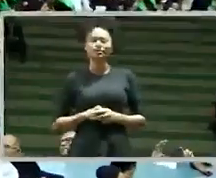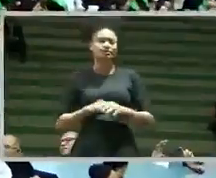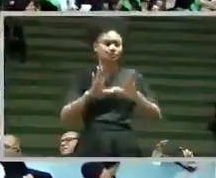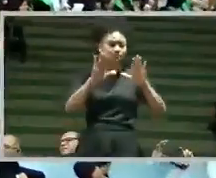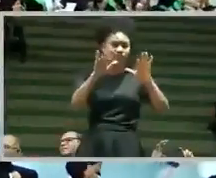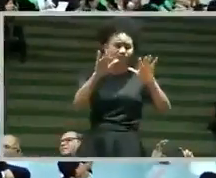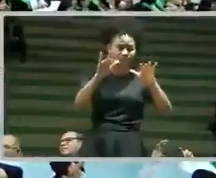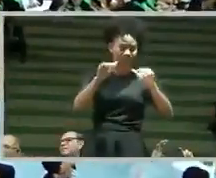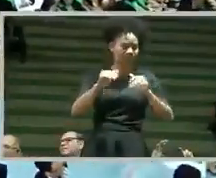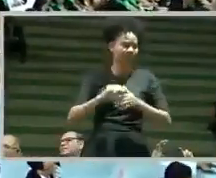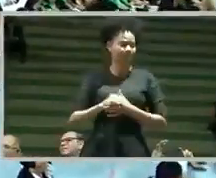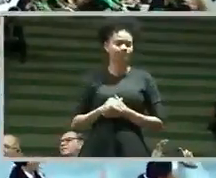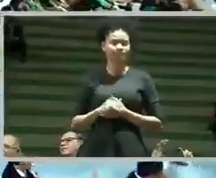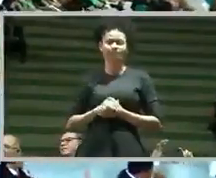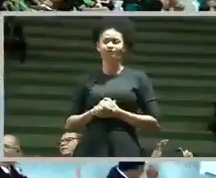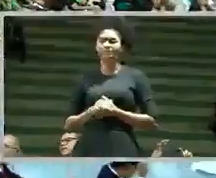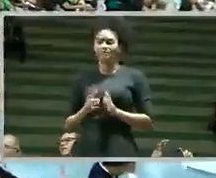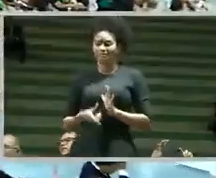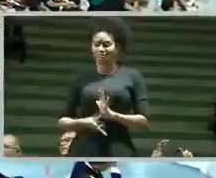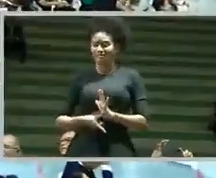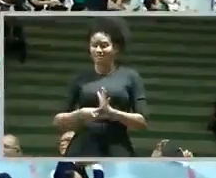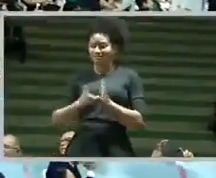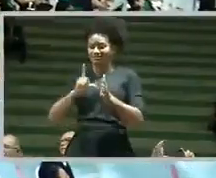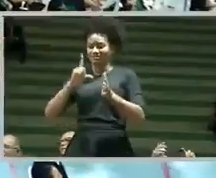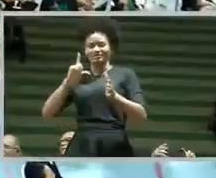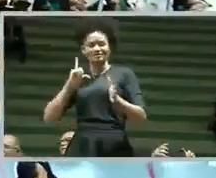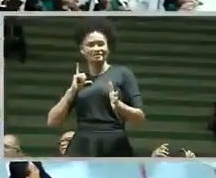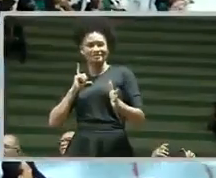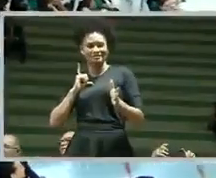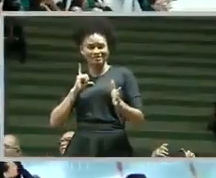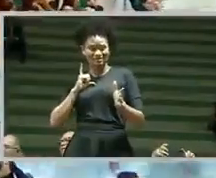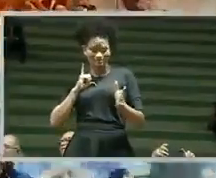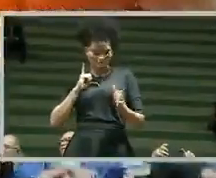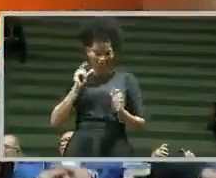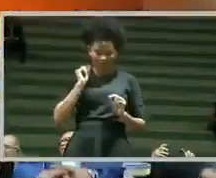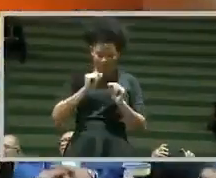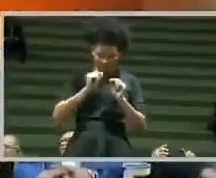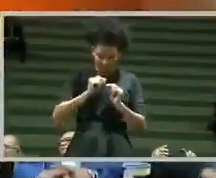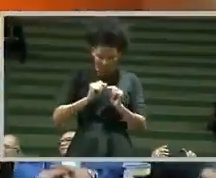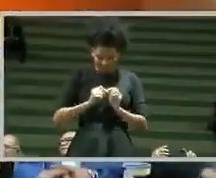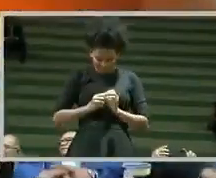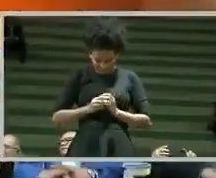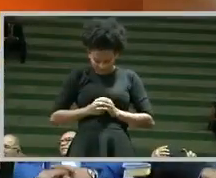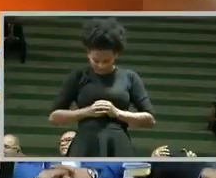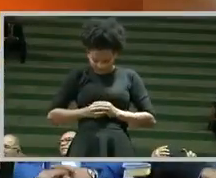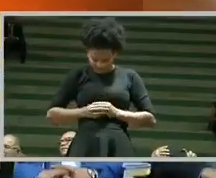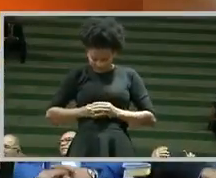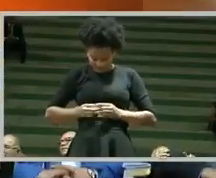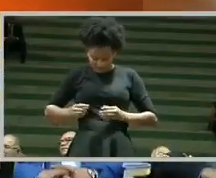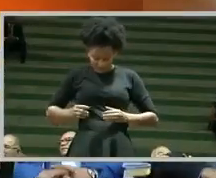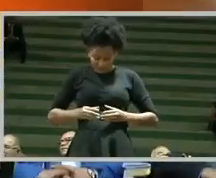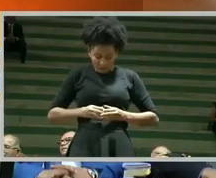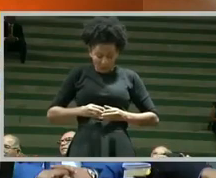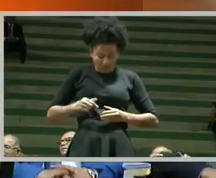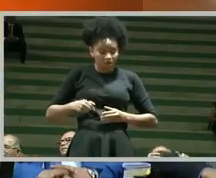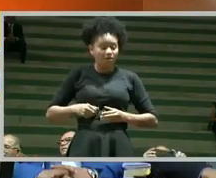Escute isso. Antes que eu te formasse no ventre, gestação,